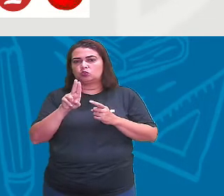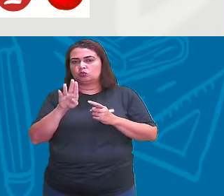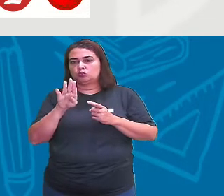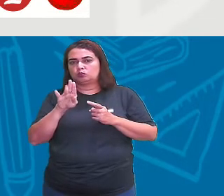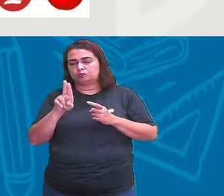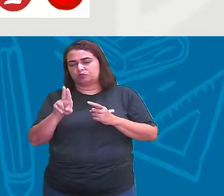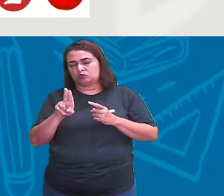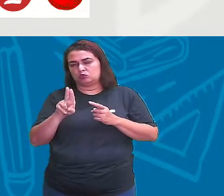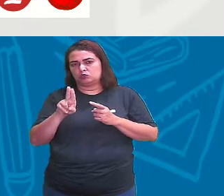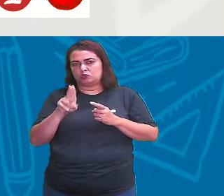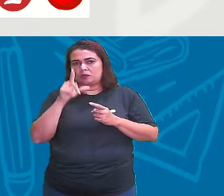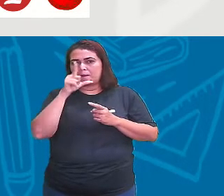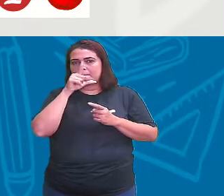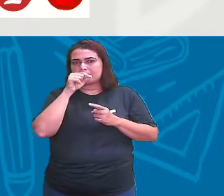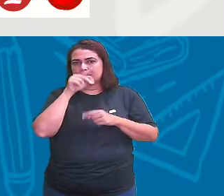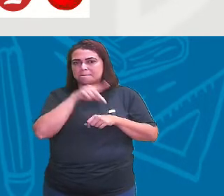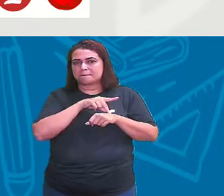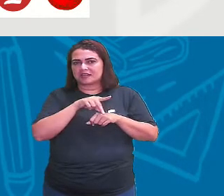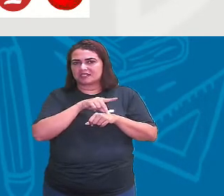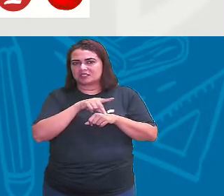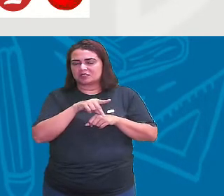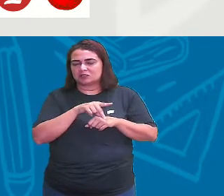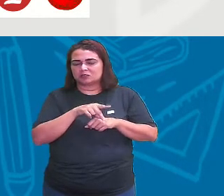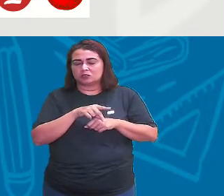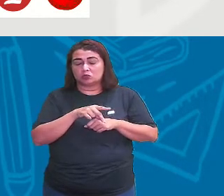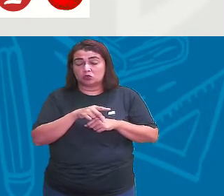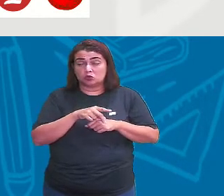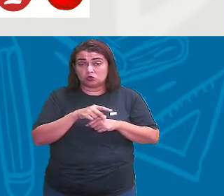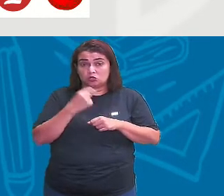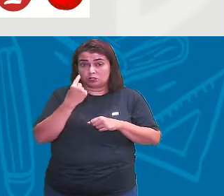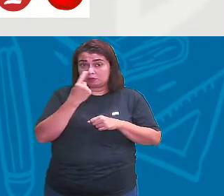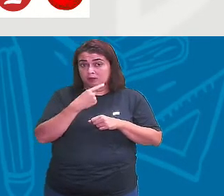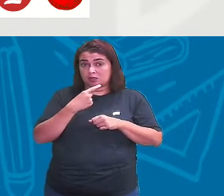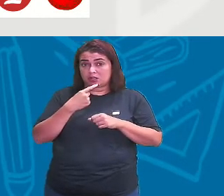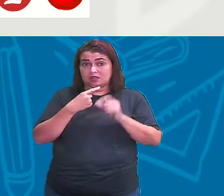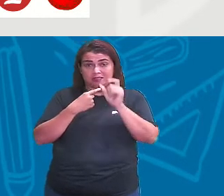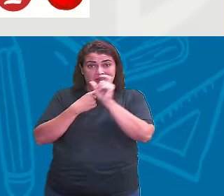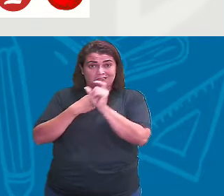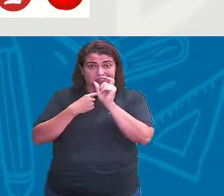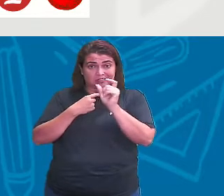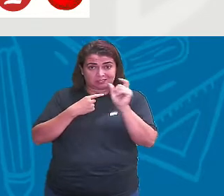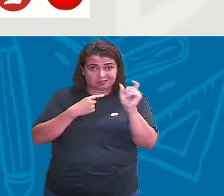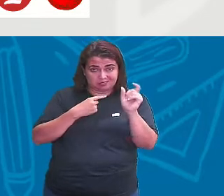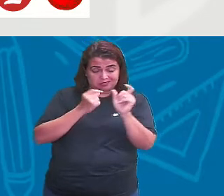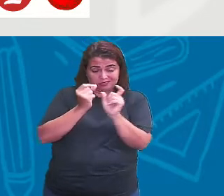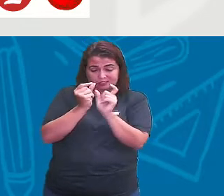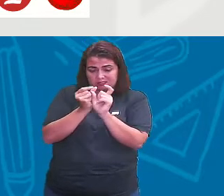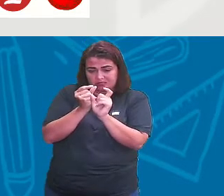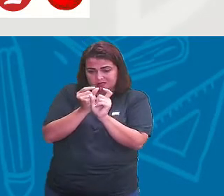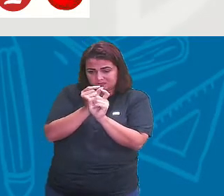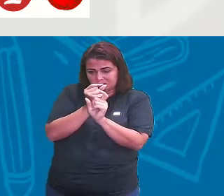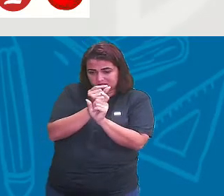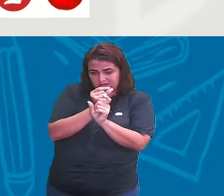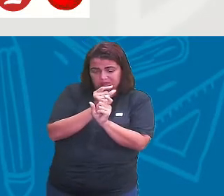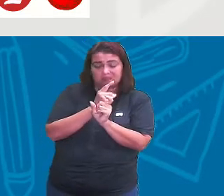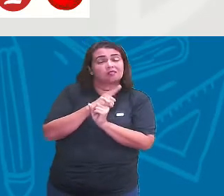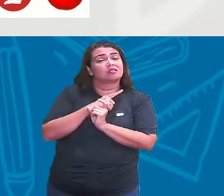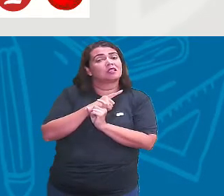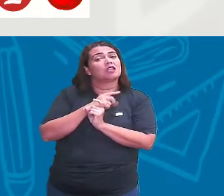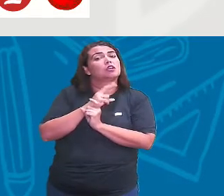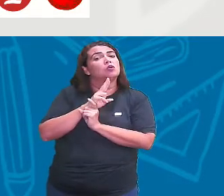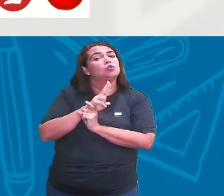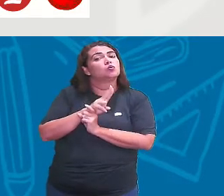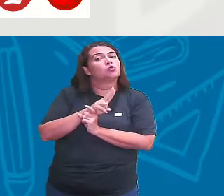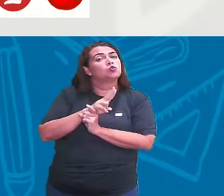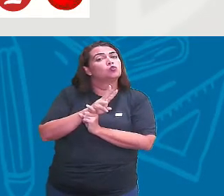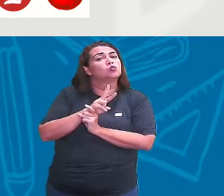urubu. Olha só, eu fiz um bico em cada sílaba, porque na palavra